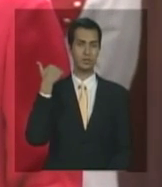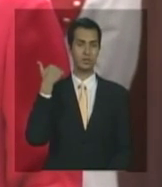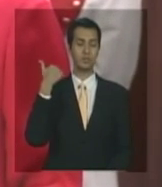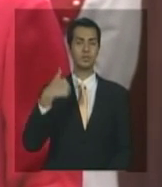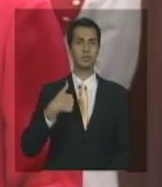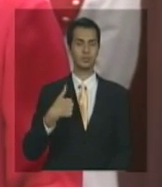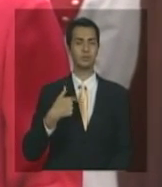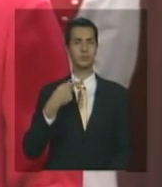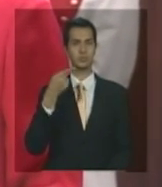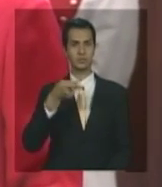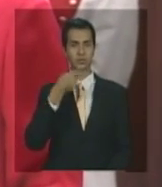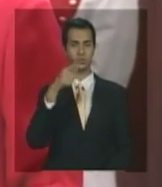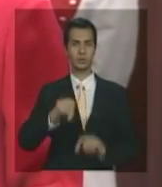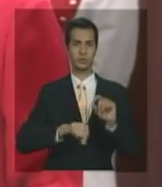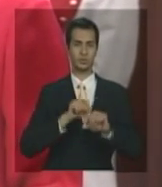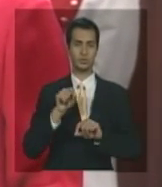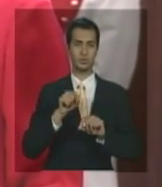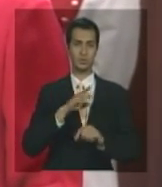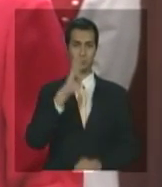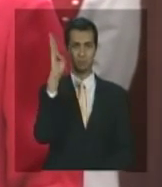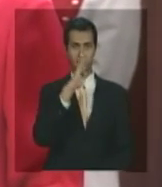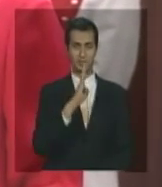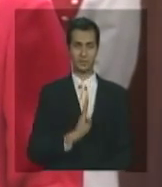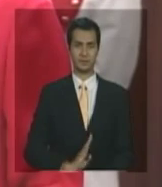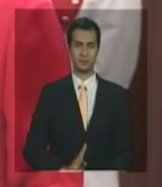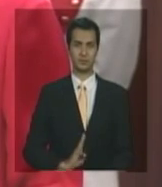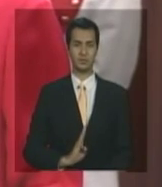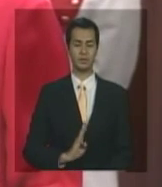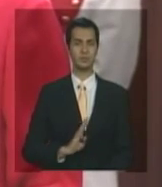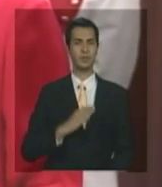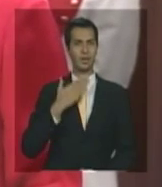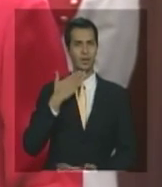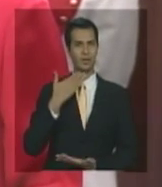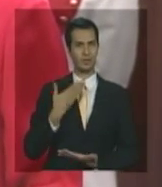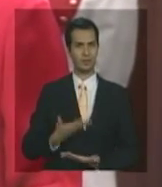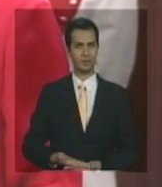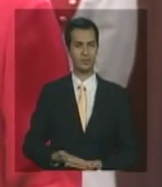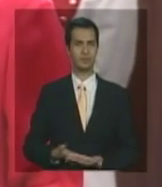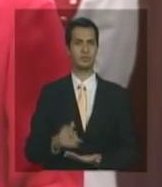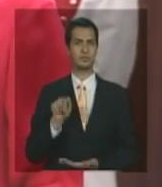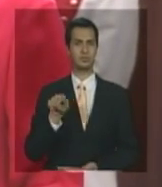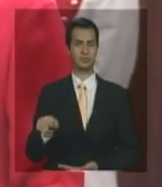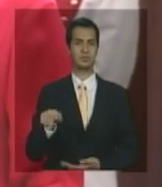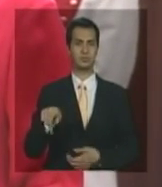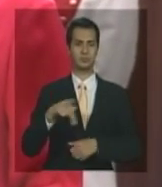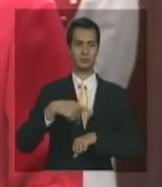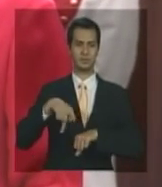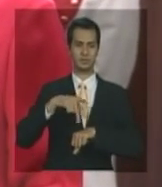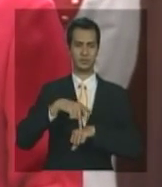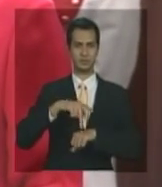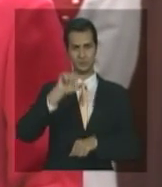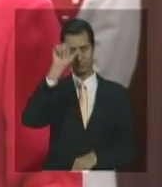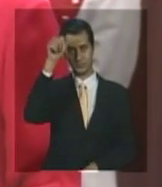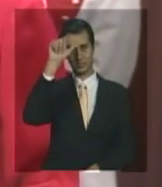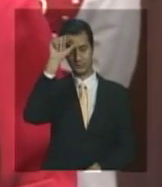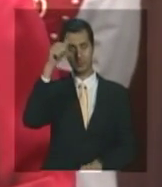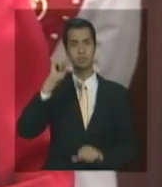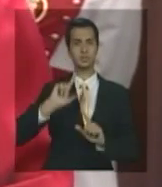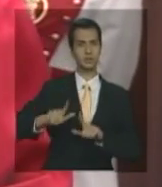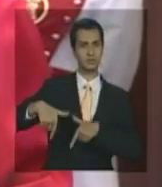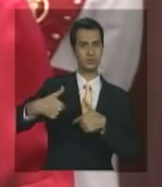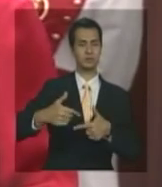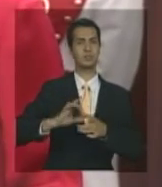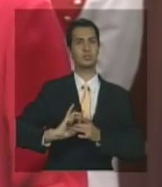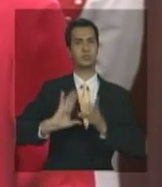mencionei a admiração dos brasileiros, que era de todo mundo, pela saga de libertação nacional e social